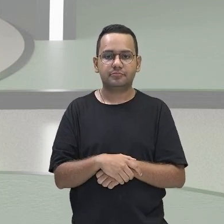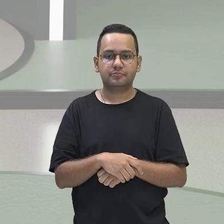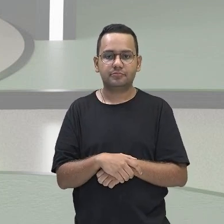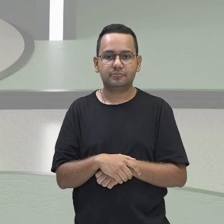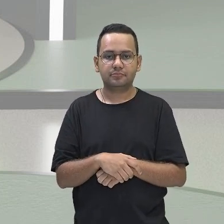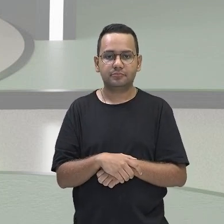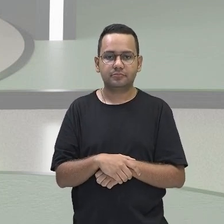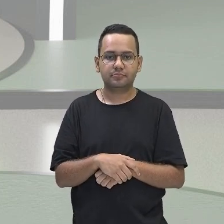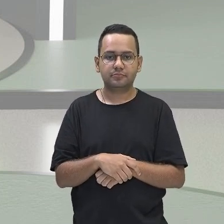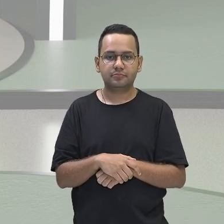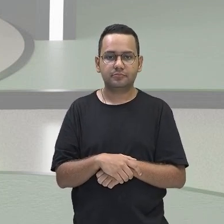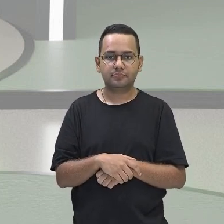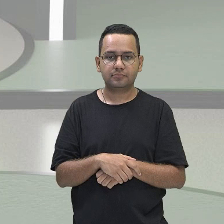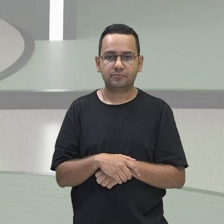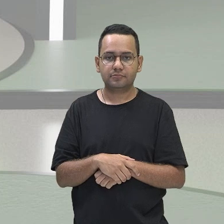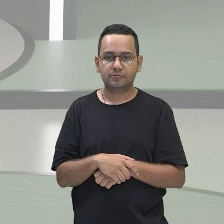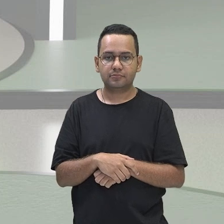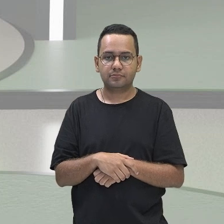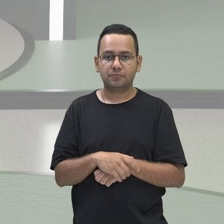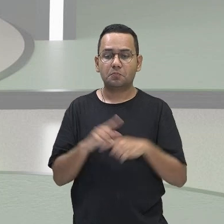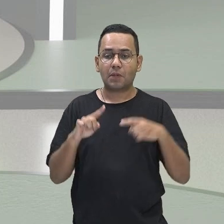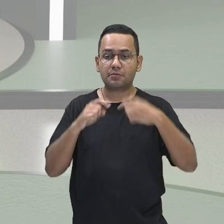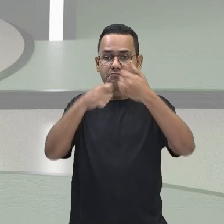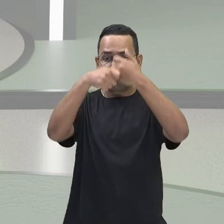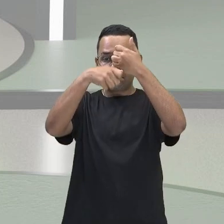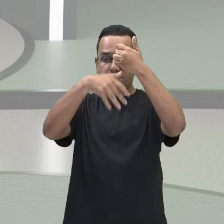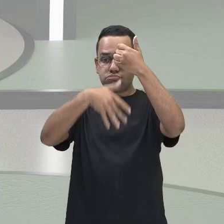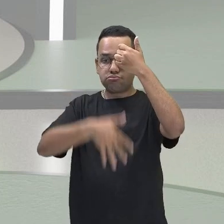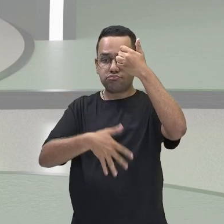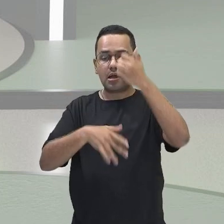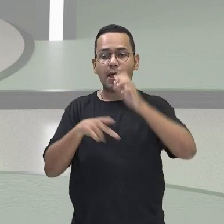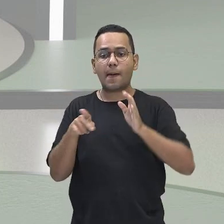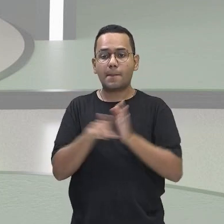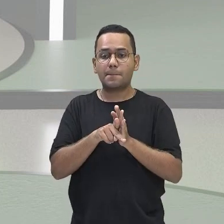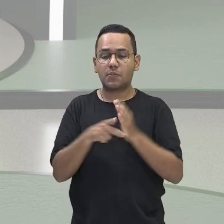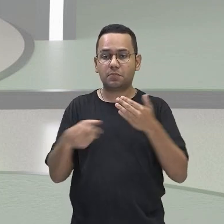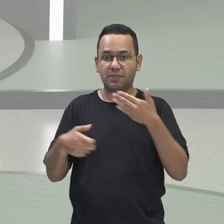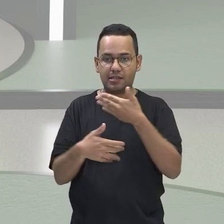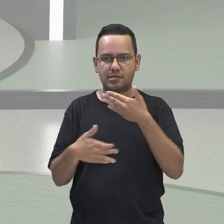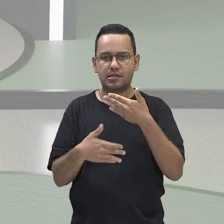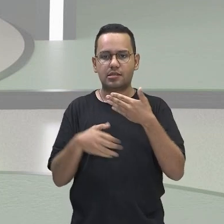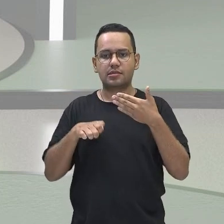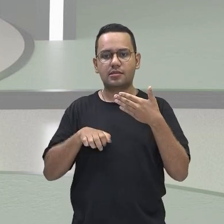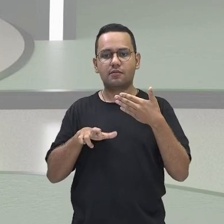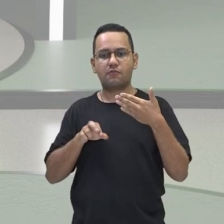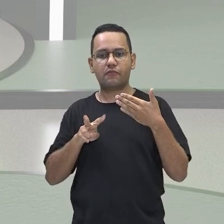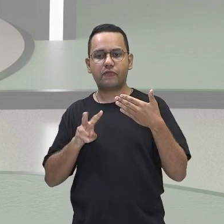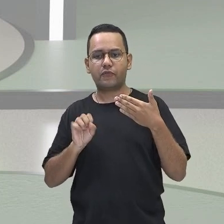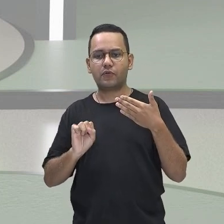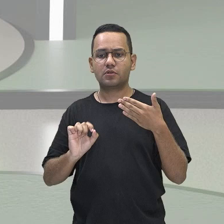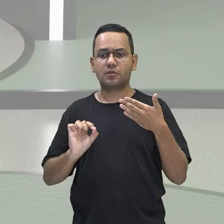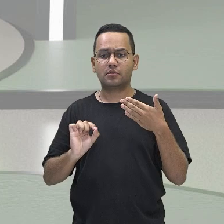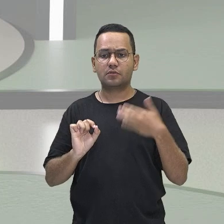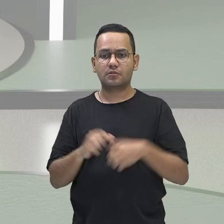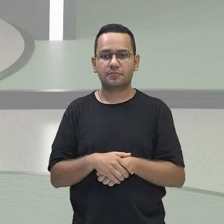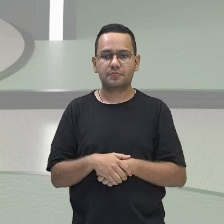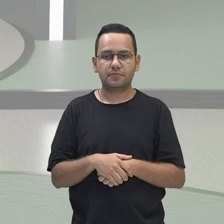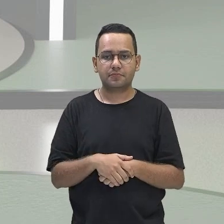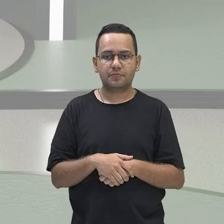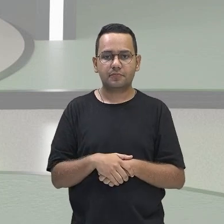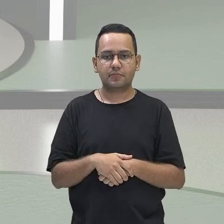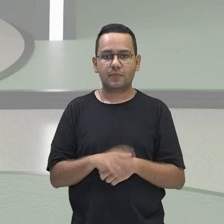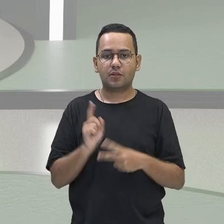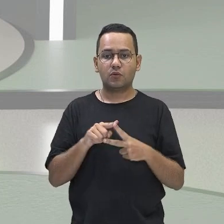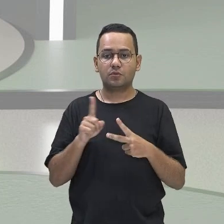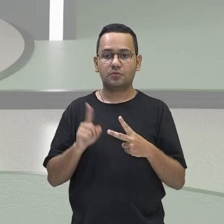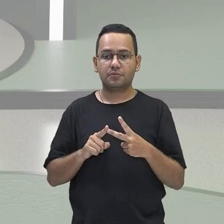é composto pelo nosso tecido nervoso, que é composto basicamente por dois